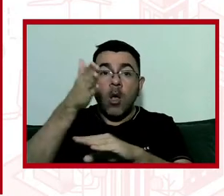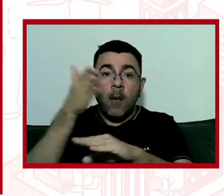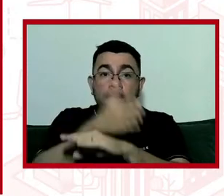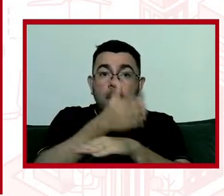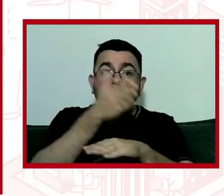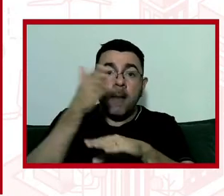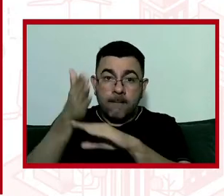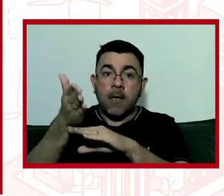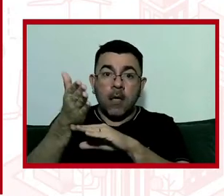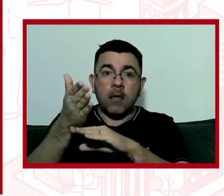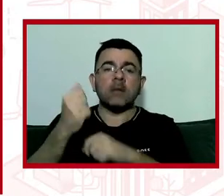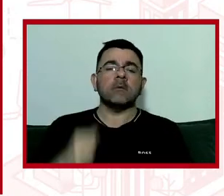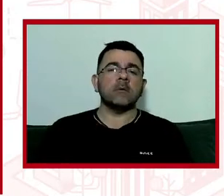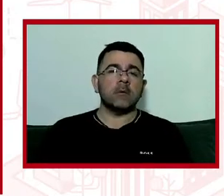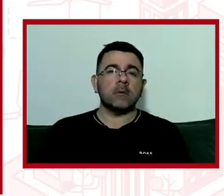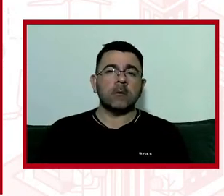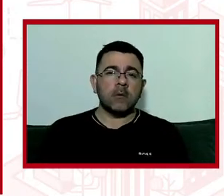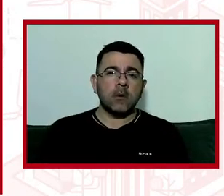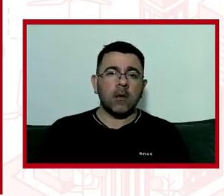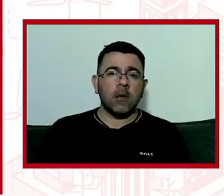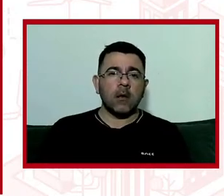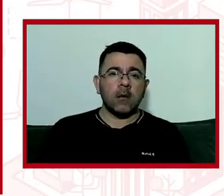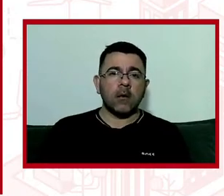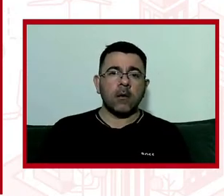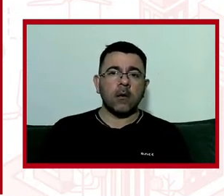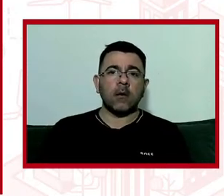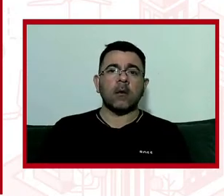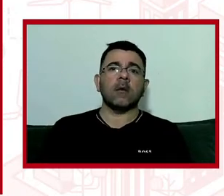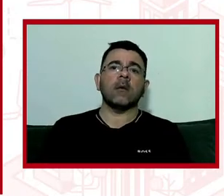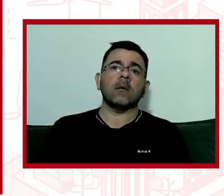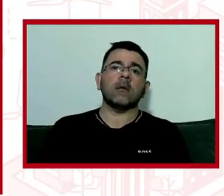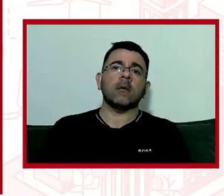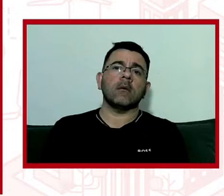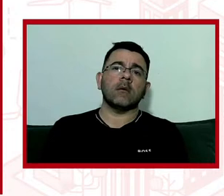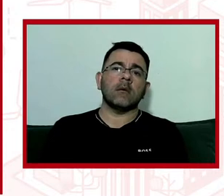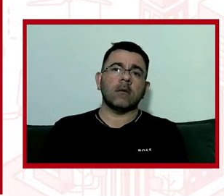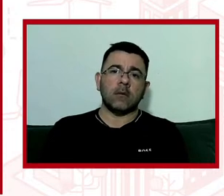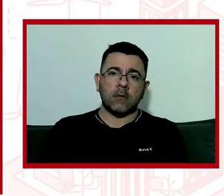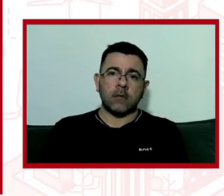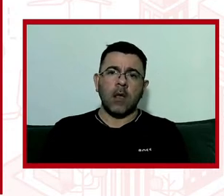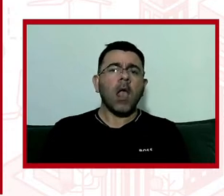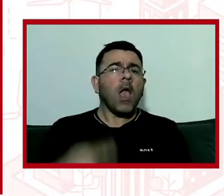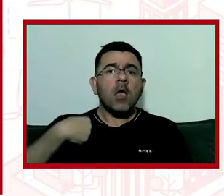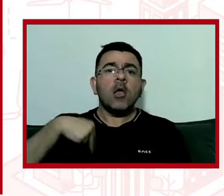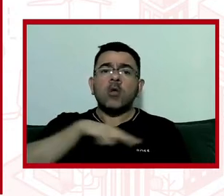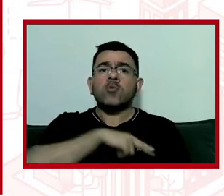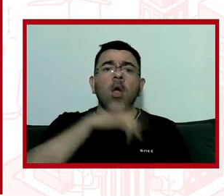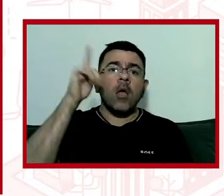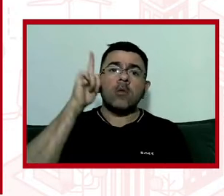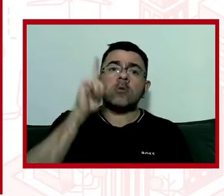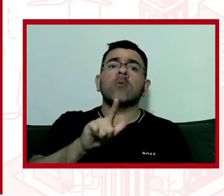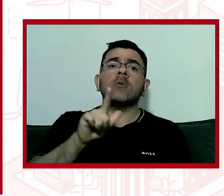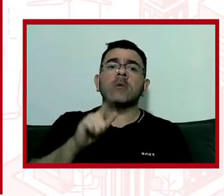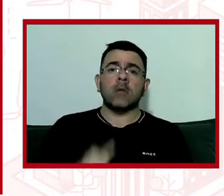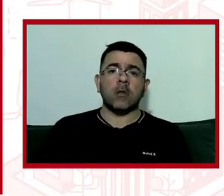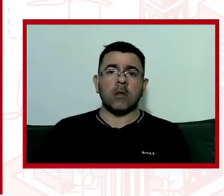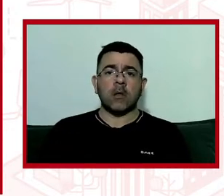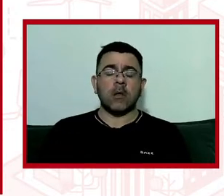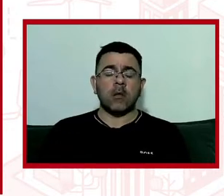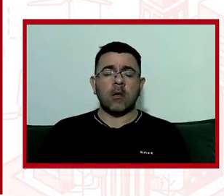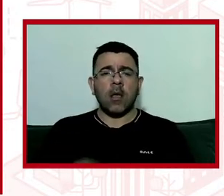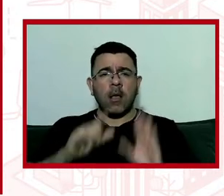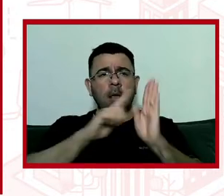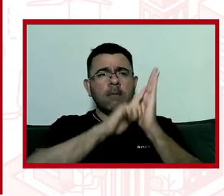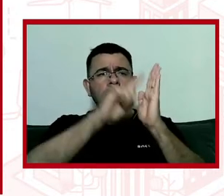descritiva no ambiente digital Então o que é que a gente conseguiu com isso fora criar essa plataforma